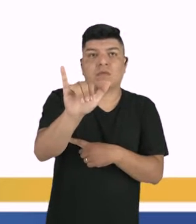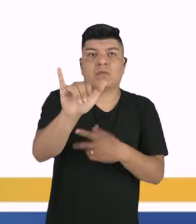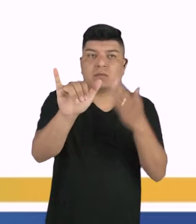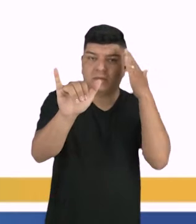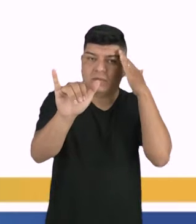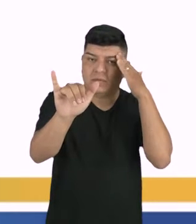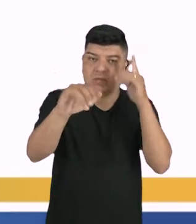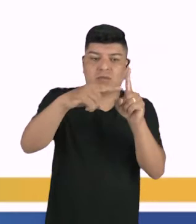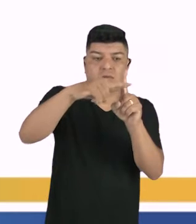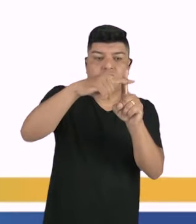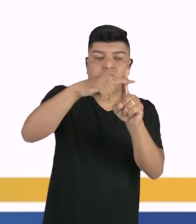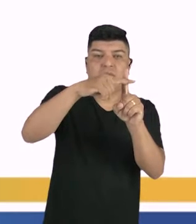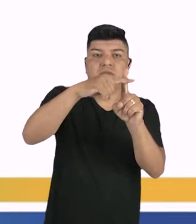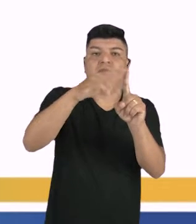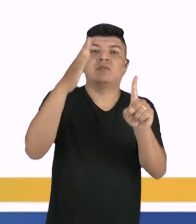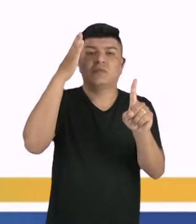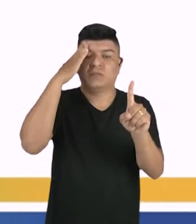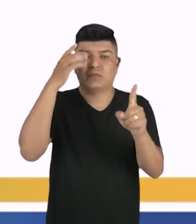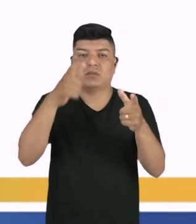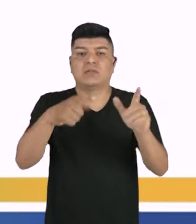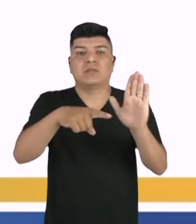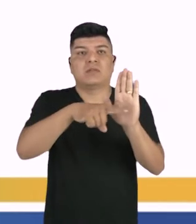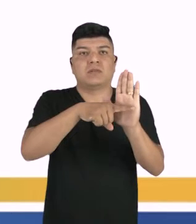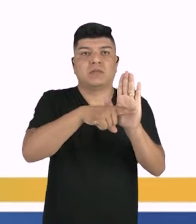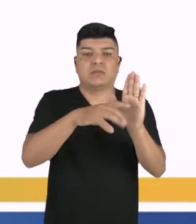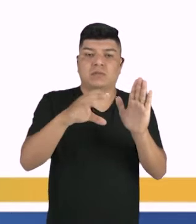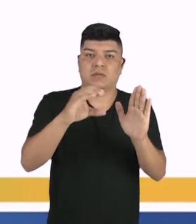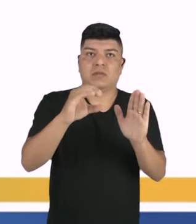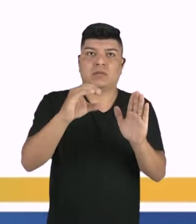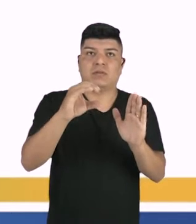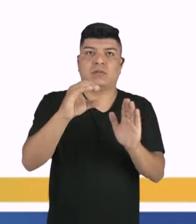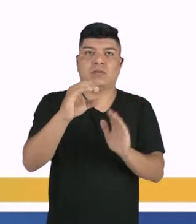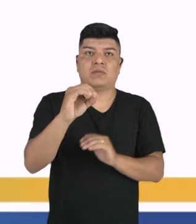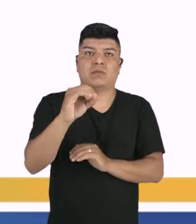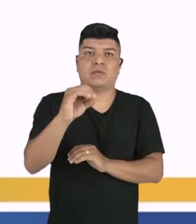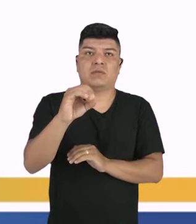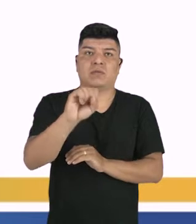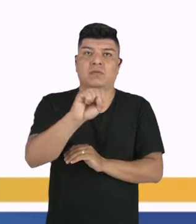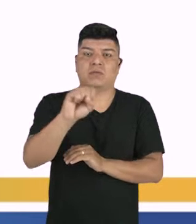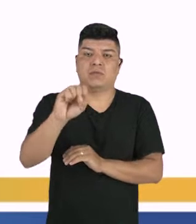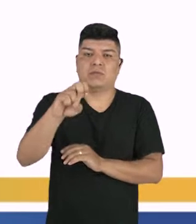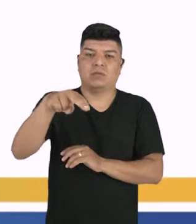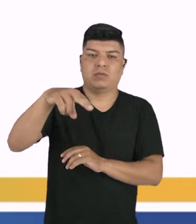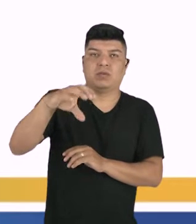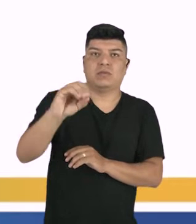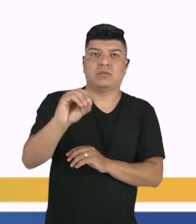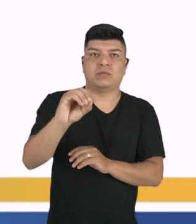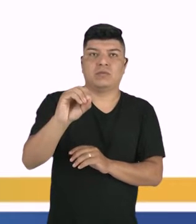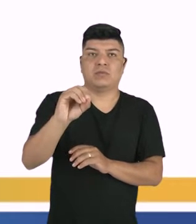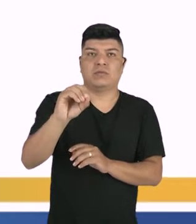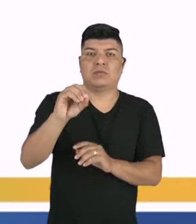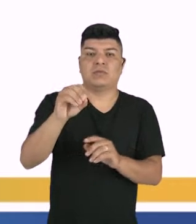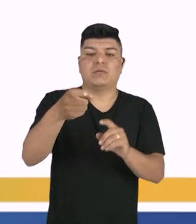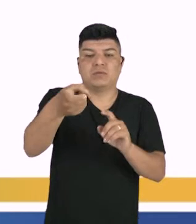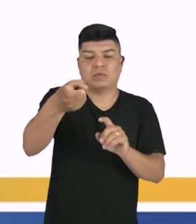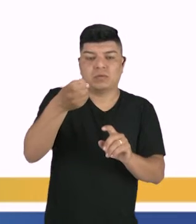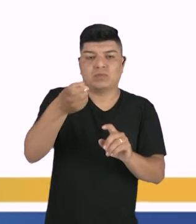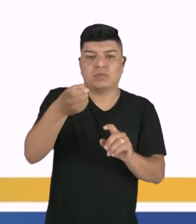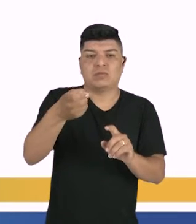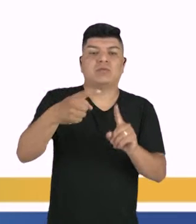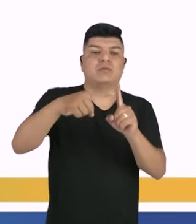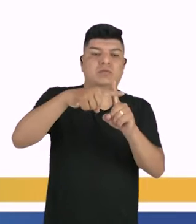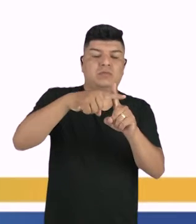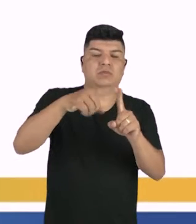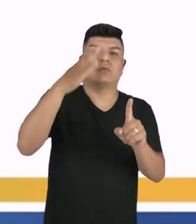e sei onde ele é negativo. Cosseno, é o eixo x. Então, eu sei onde ele é positivo e onde ele